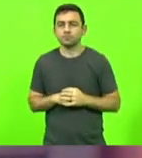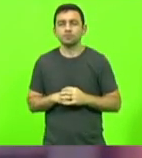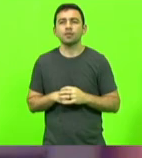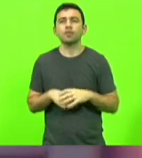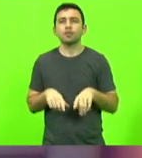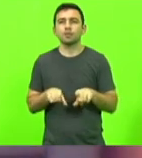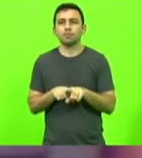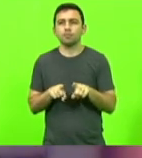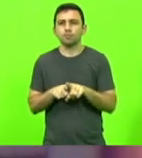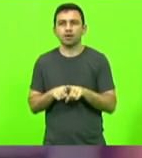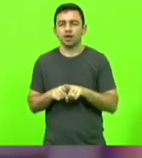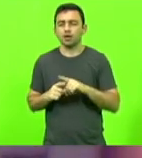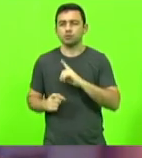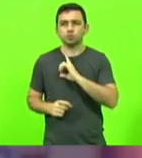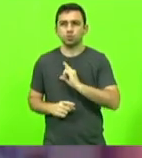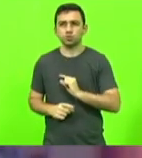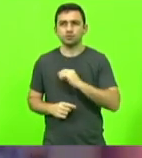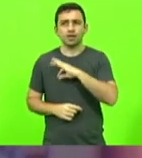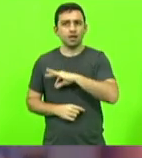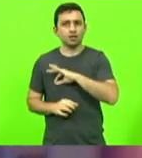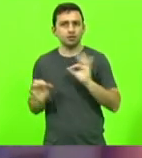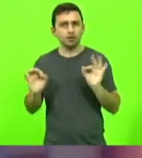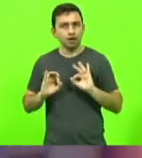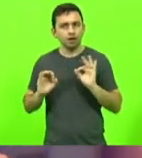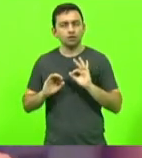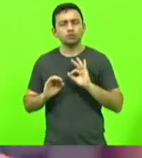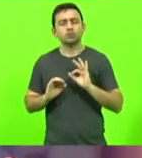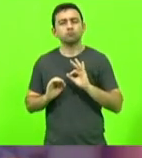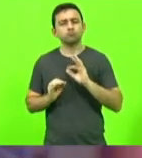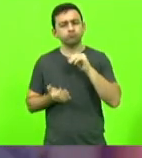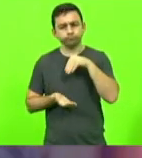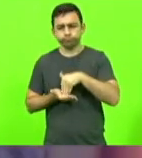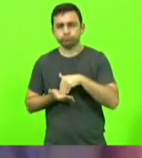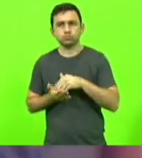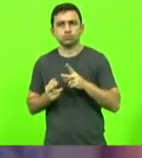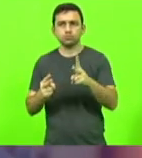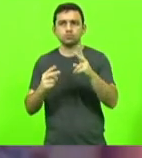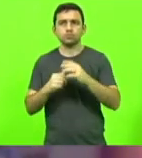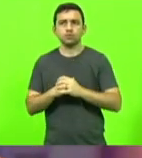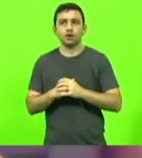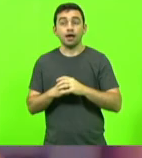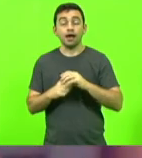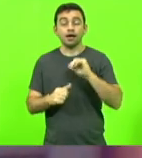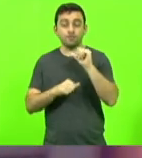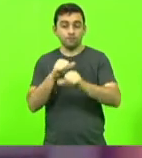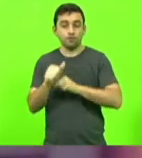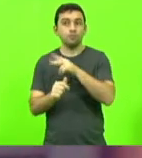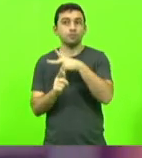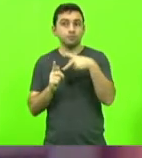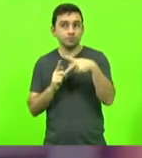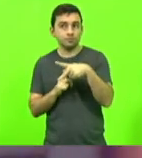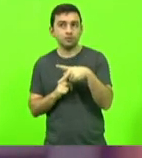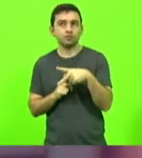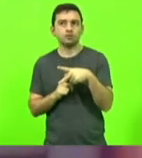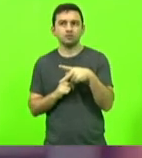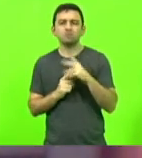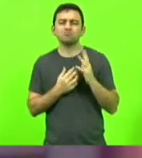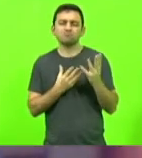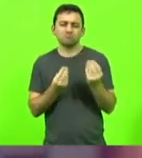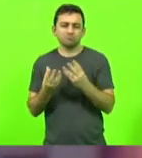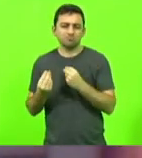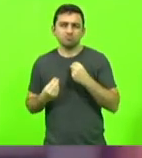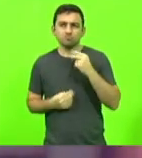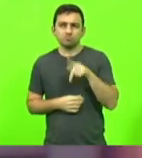do salário. E isso seja garantido, por quê? Porque pela reforma da Previdência, muitos professores